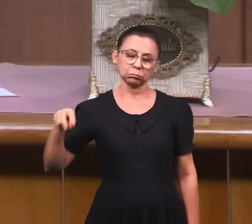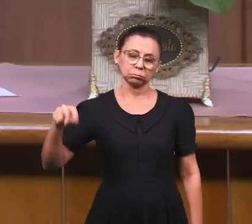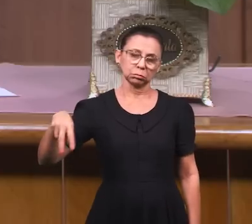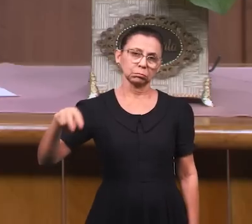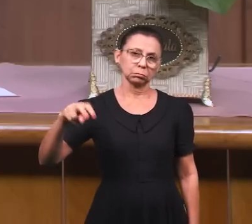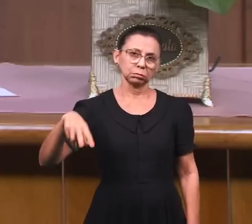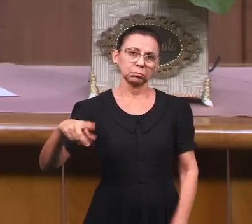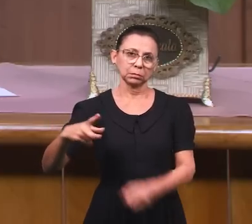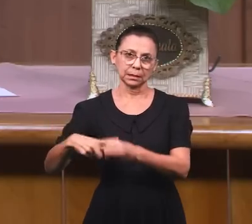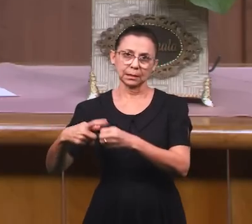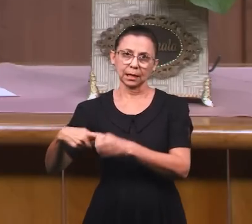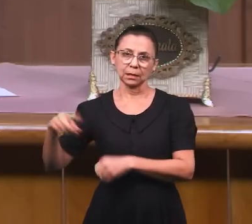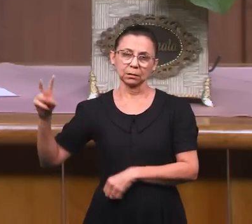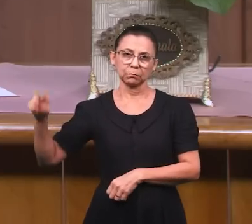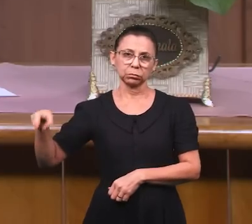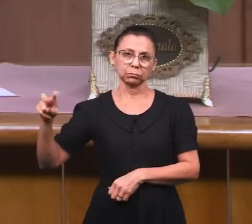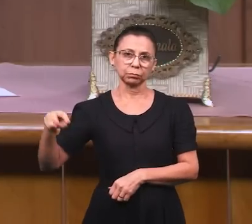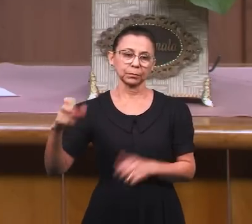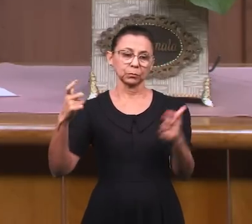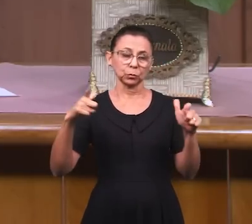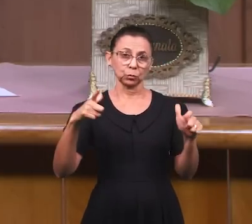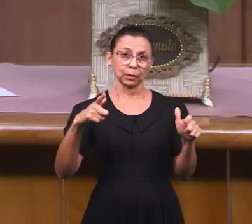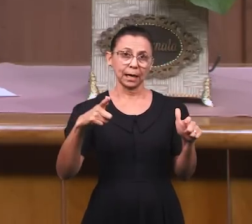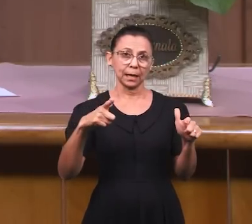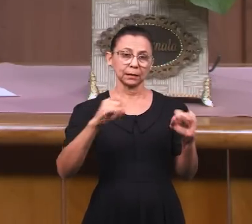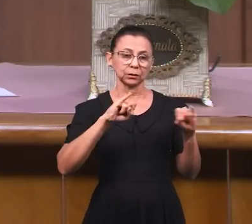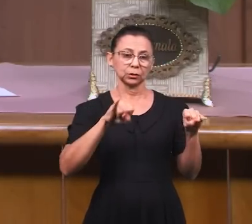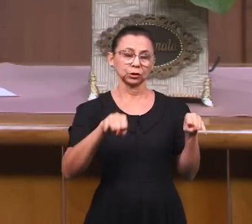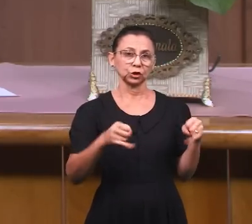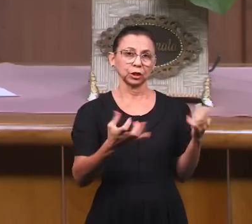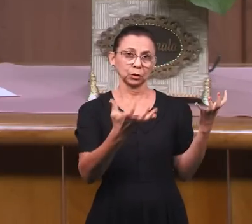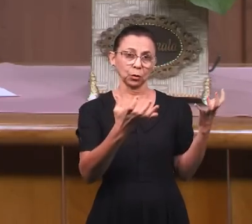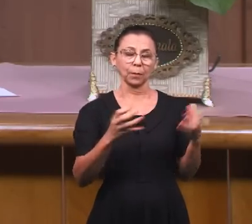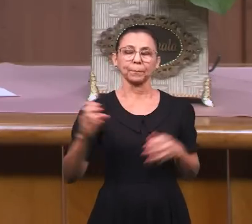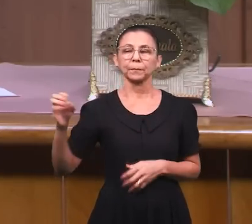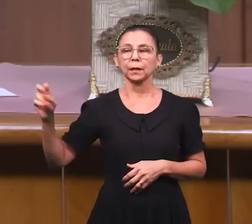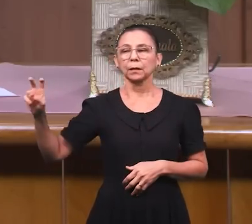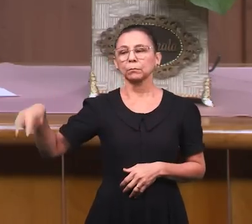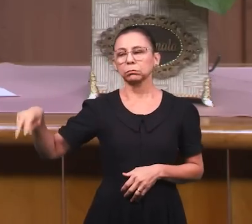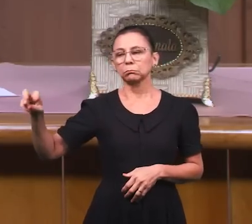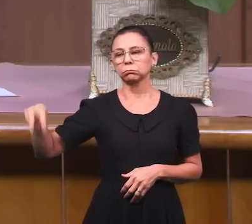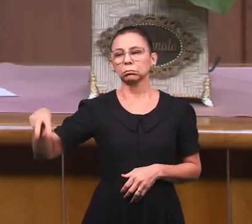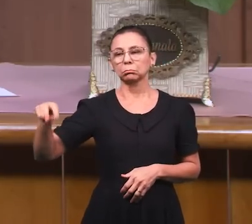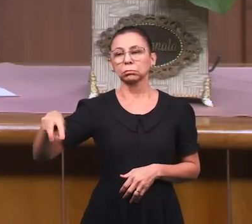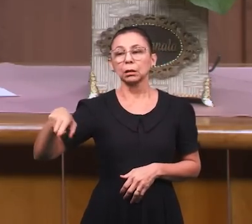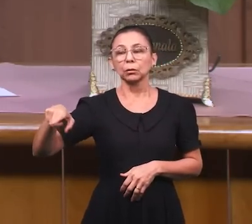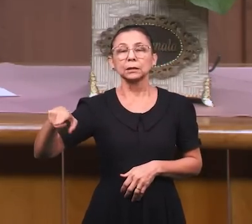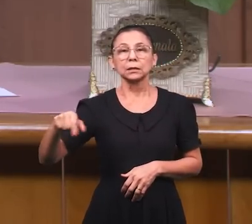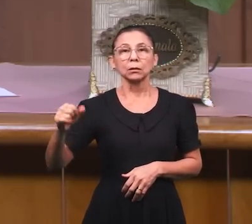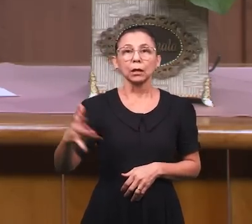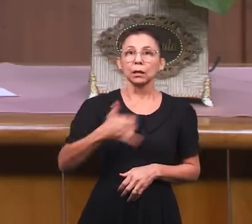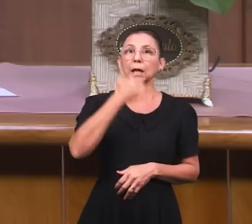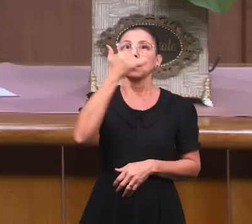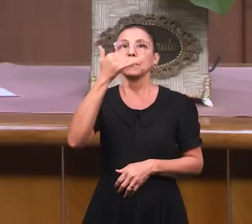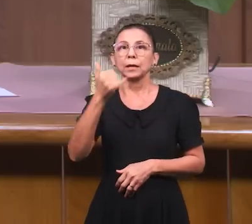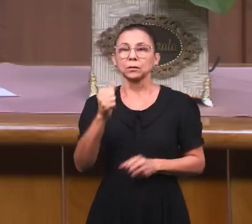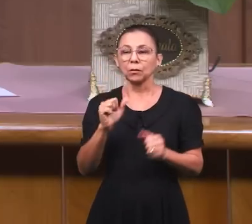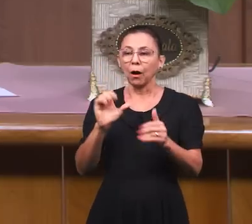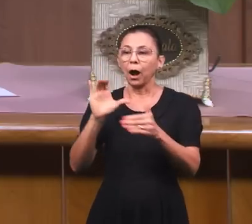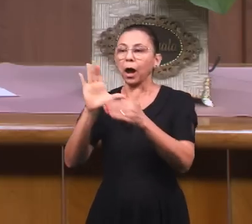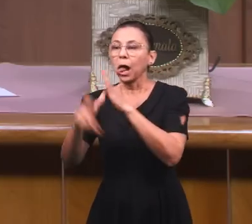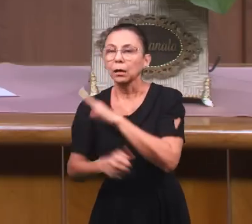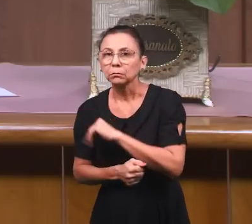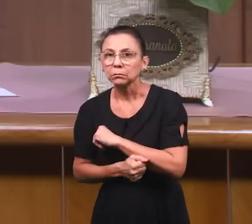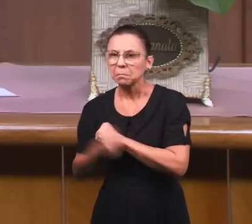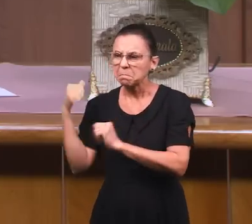ele saía de Jerusalém e ia para Jericó, caiu nas mãos dos salteadores, e os salteadores o despojaram